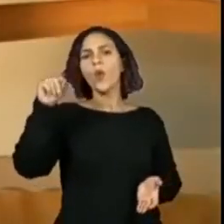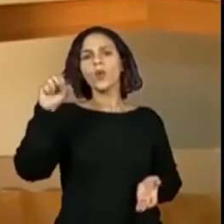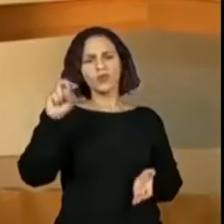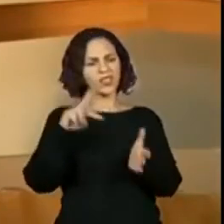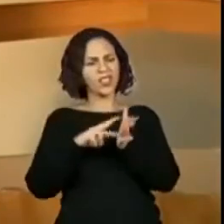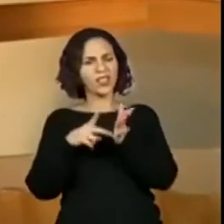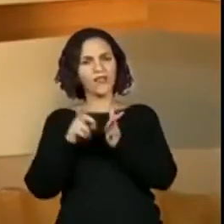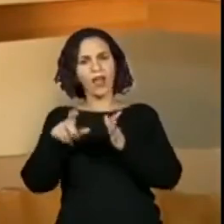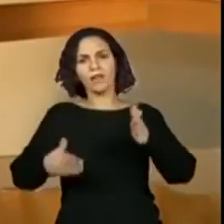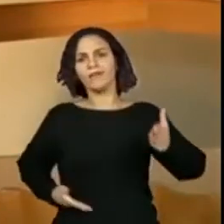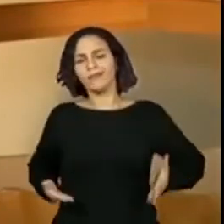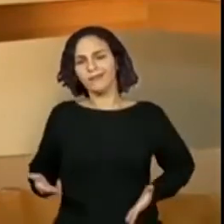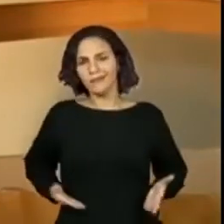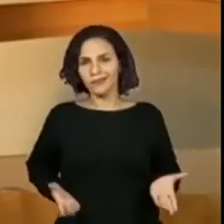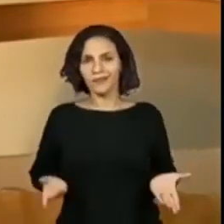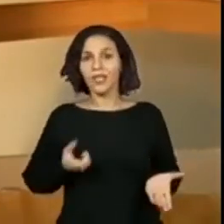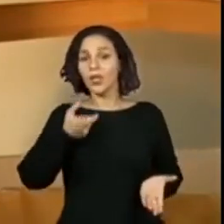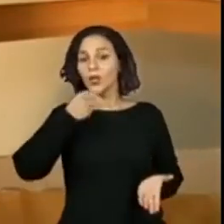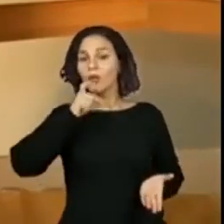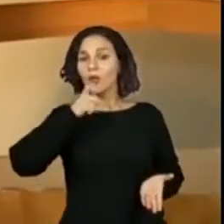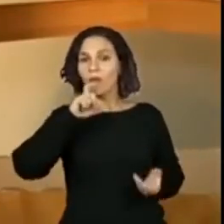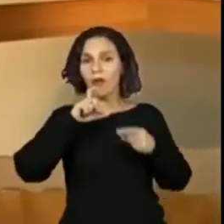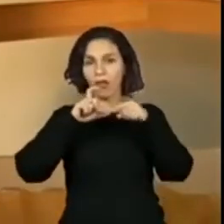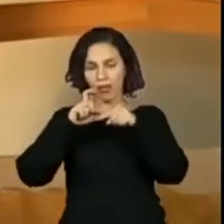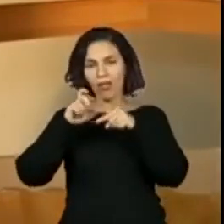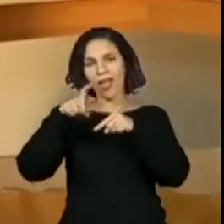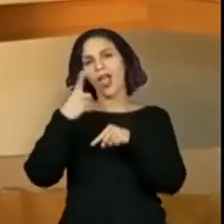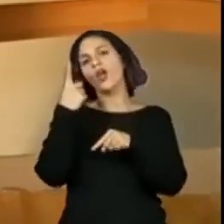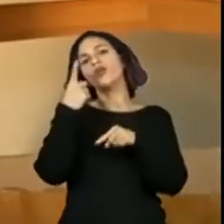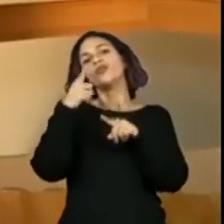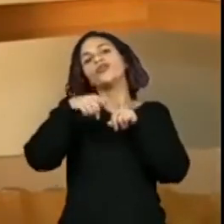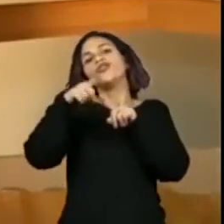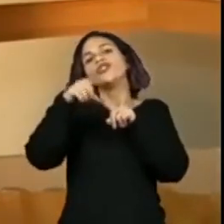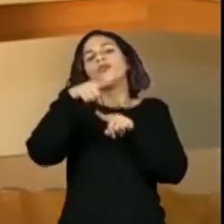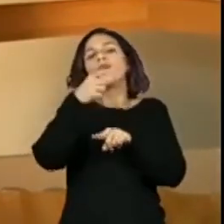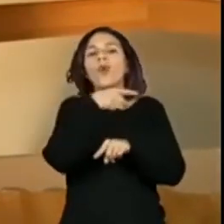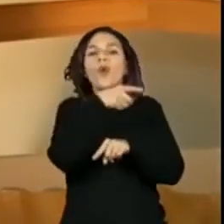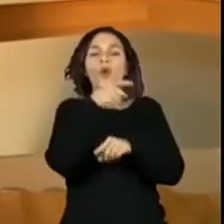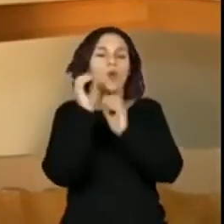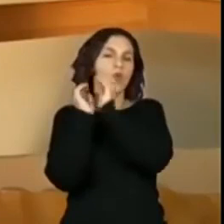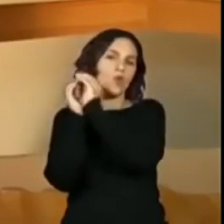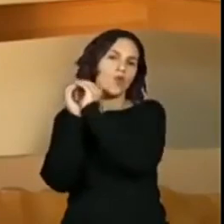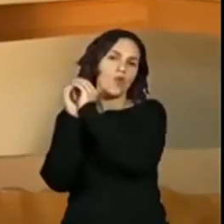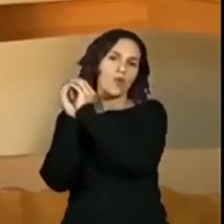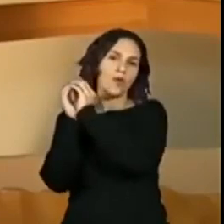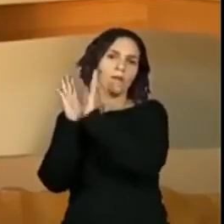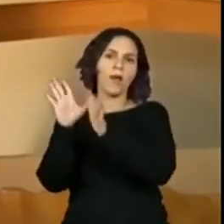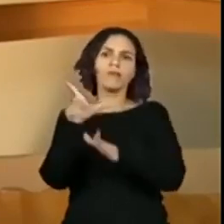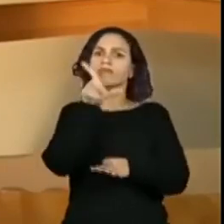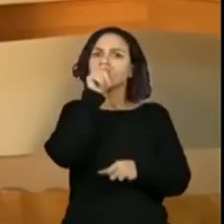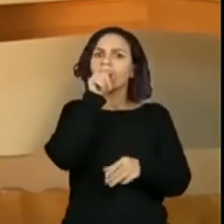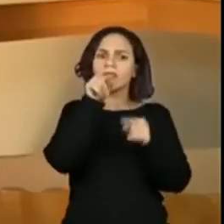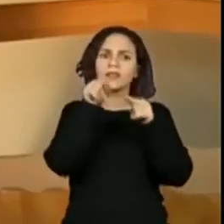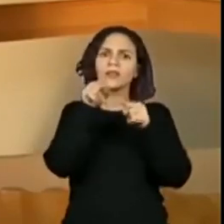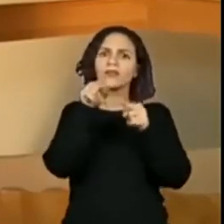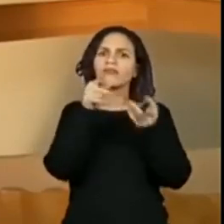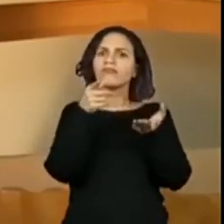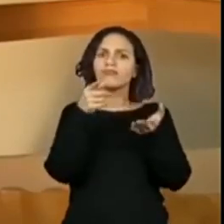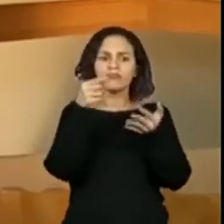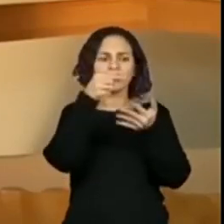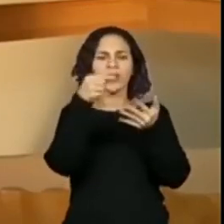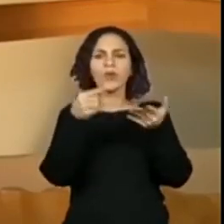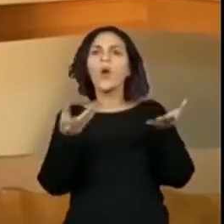criados. Tucumã, no próprio texto, já diz que é uma espécie de coco, mas tem outras situações. Que pássaros são esses? Né?